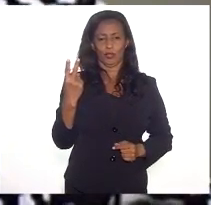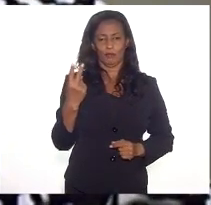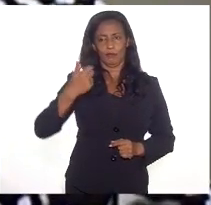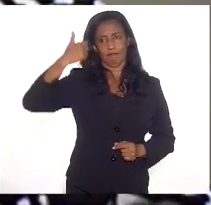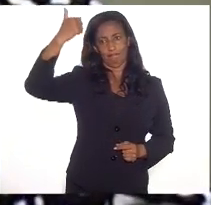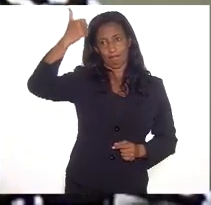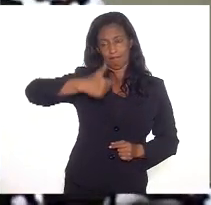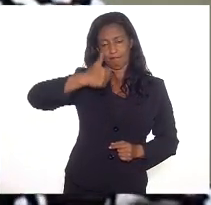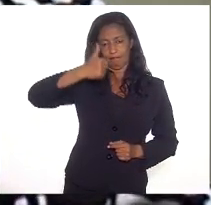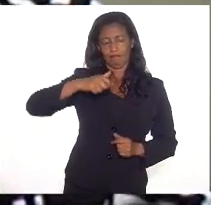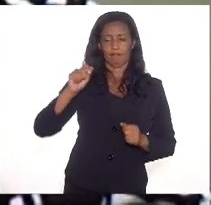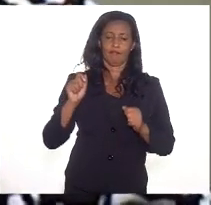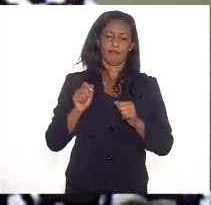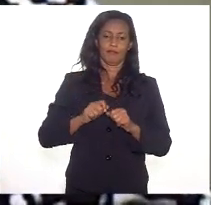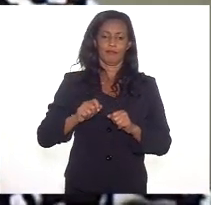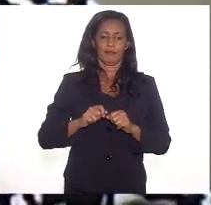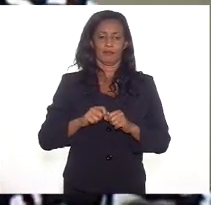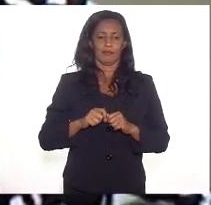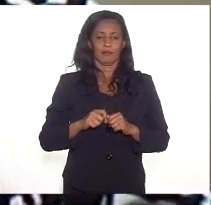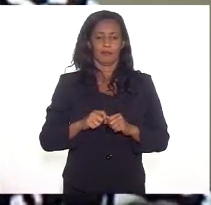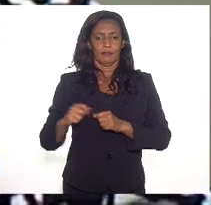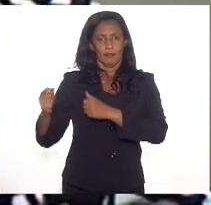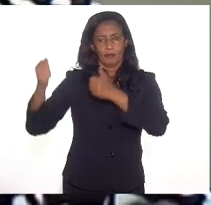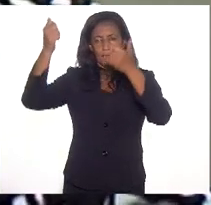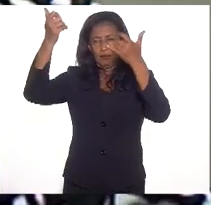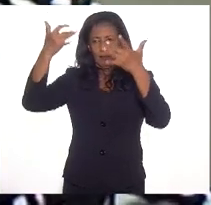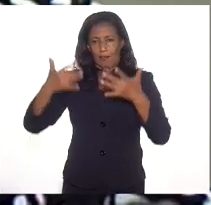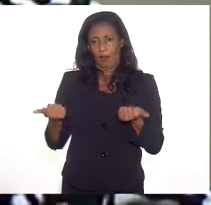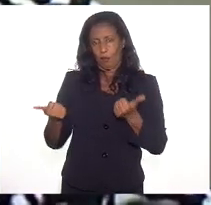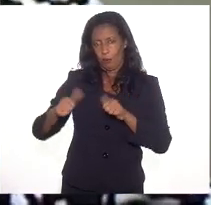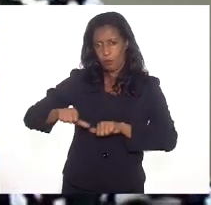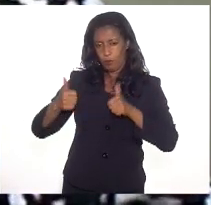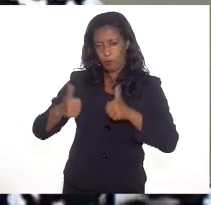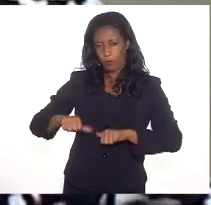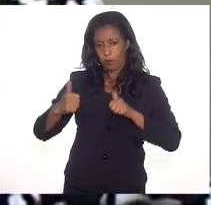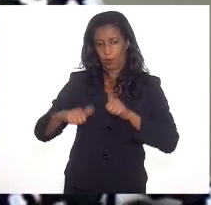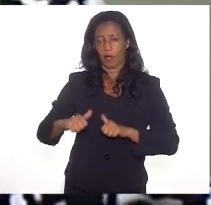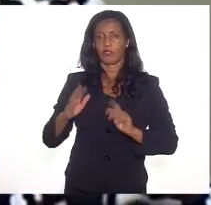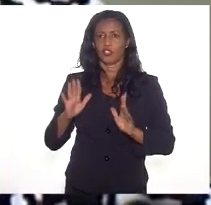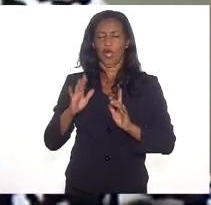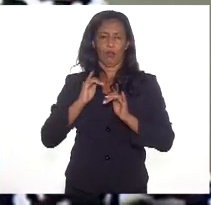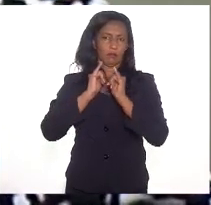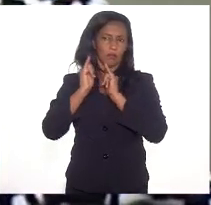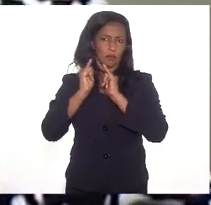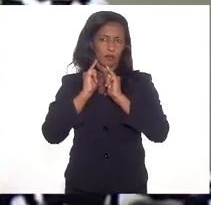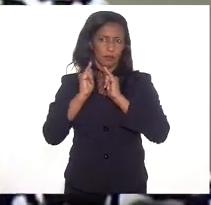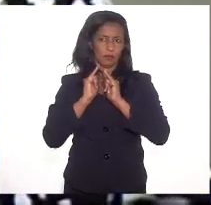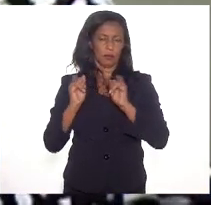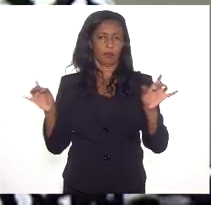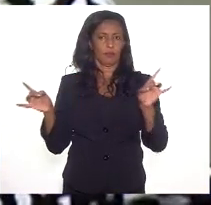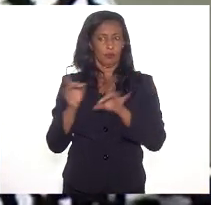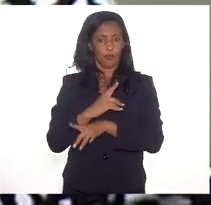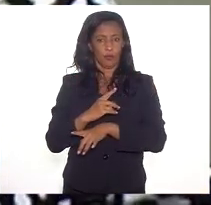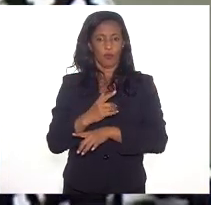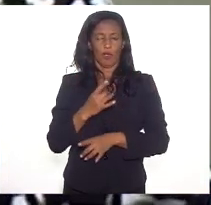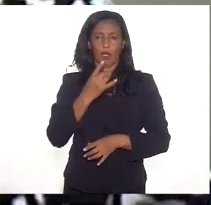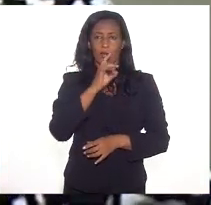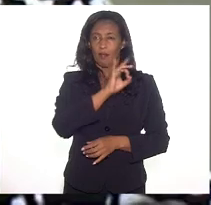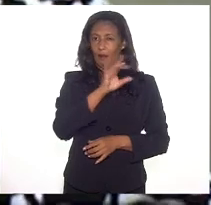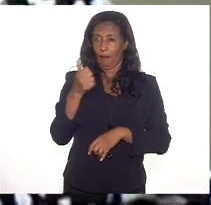fazer um amplo e um detalhado diagnóstico, uma vez que os dados disponíveis dão conta de que a cada